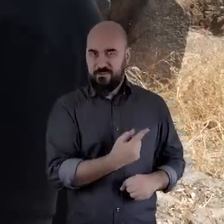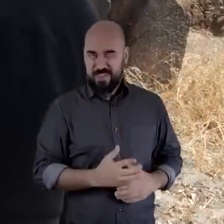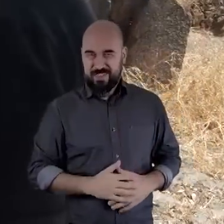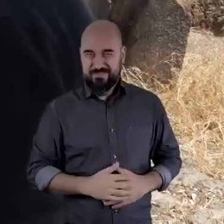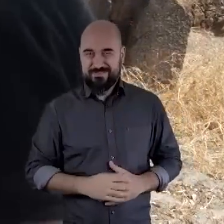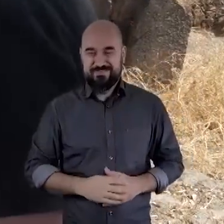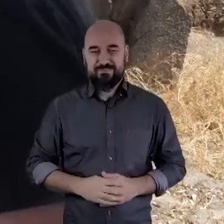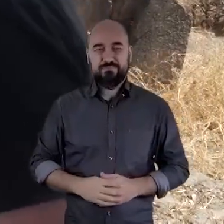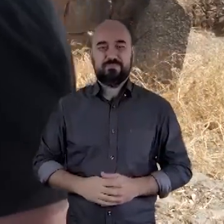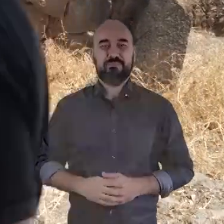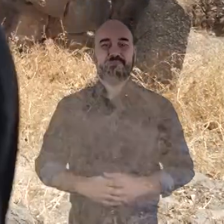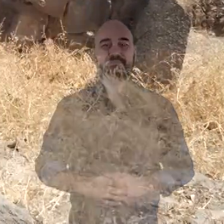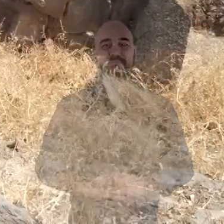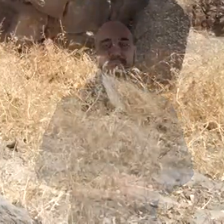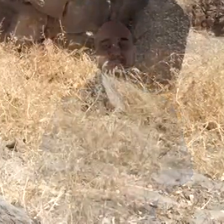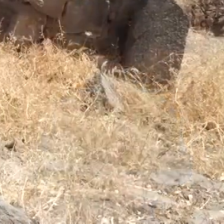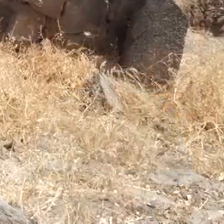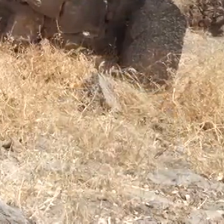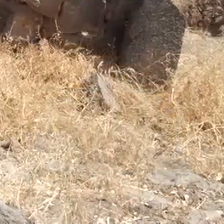lá?